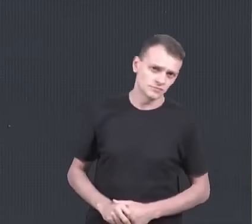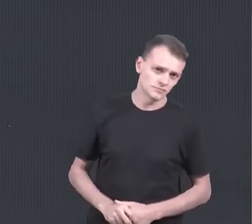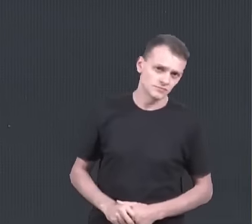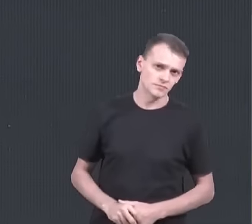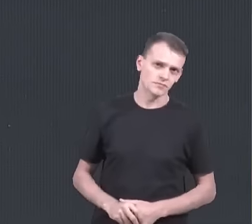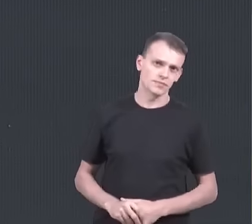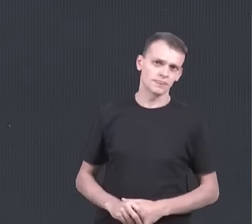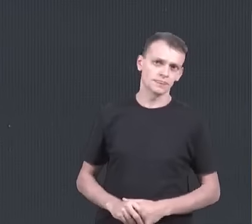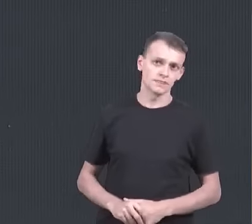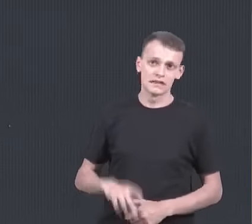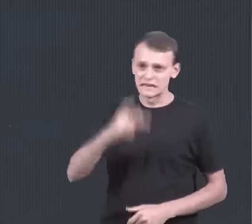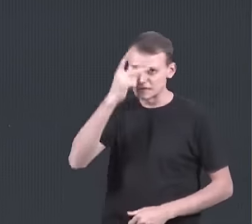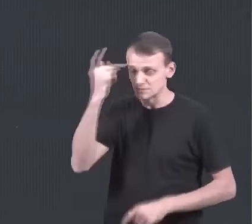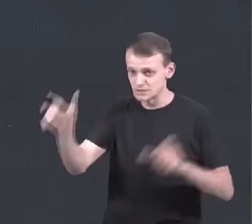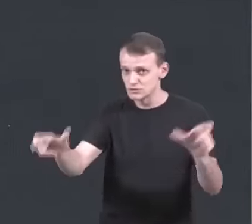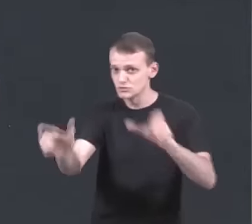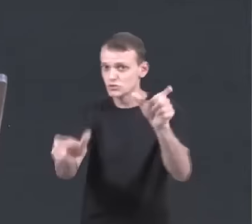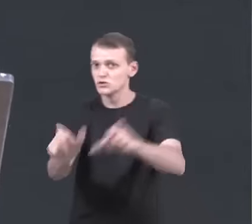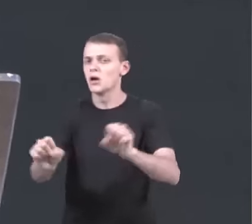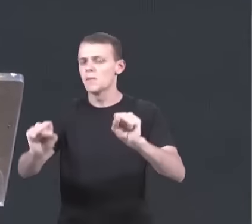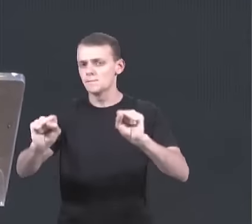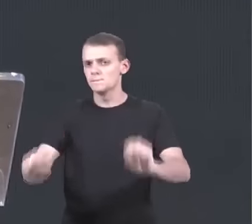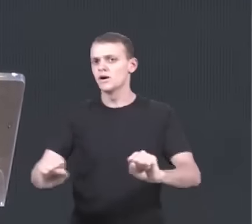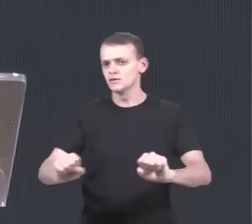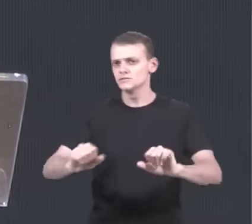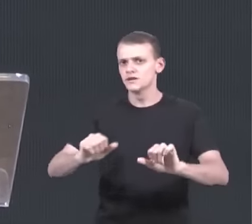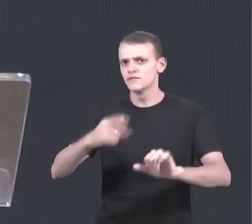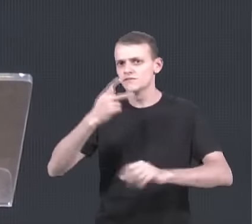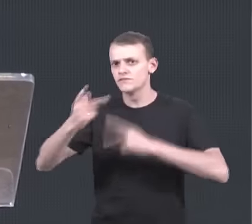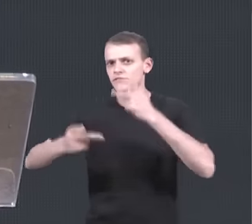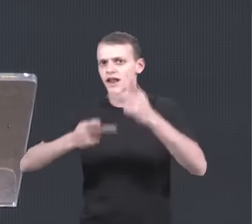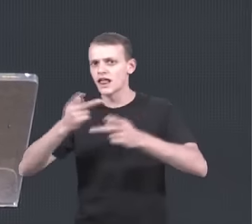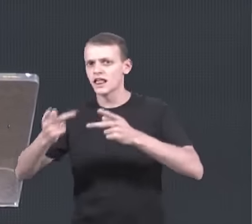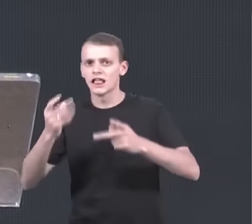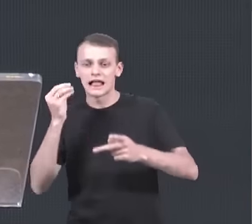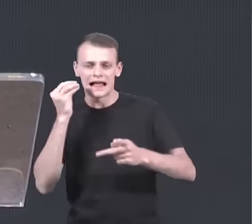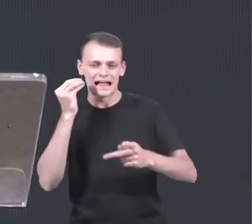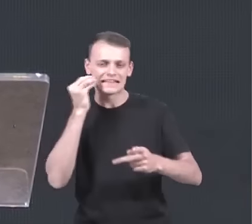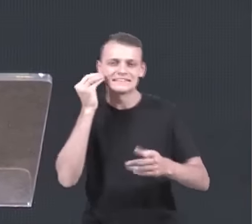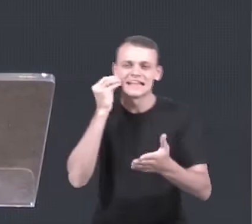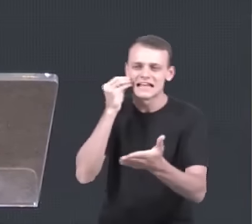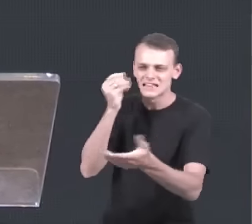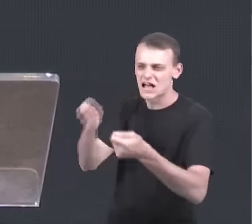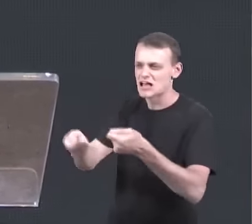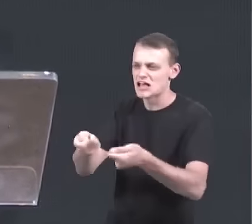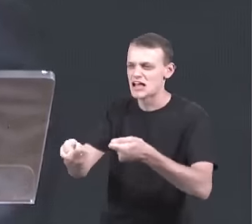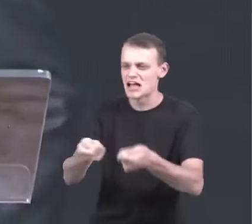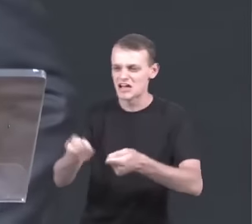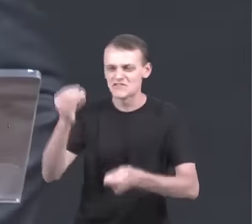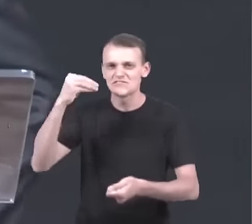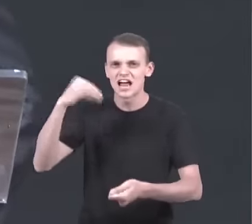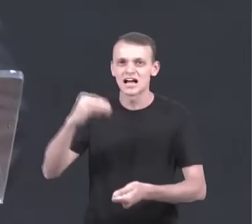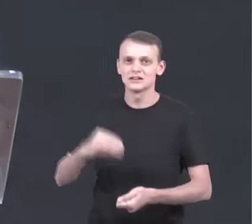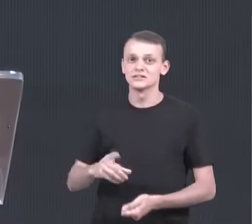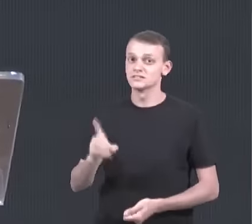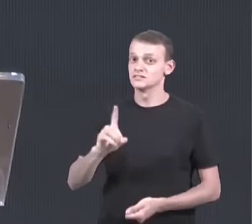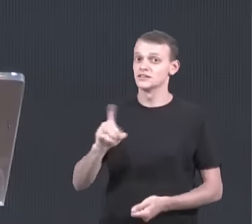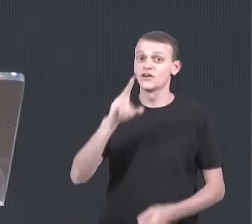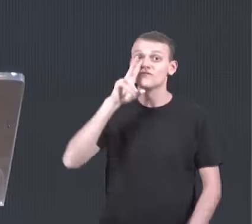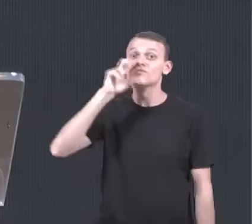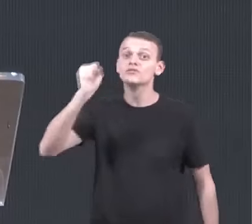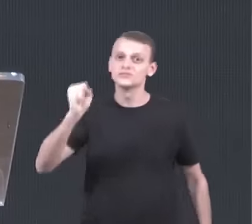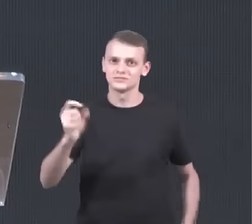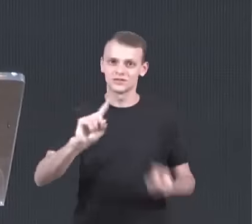Alguém podia dizer que ele foi tentado na sua fraqueza, mas ele foi tentado na sua